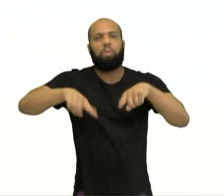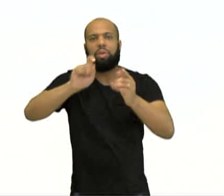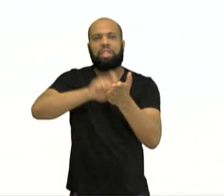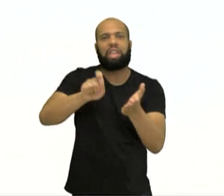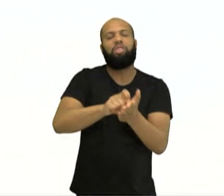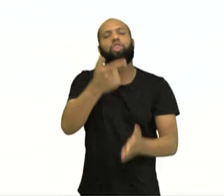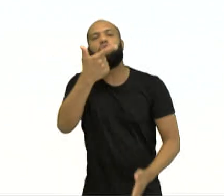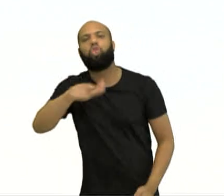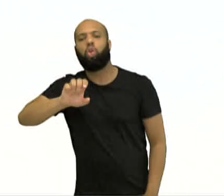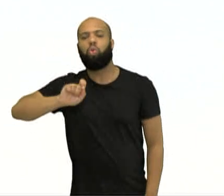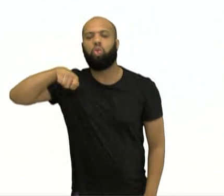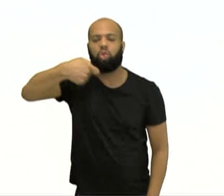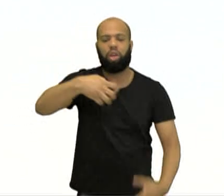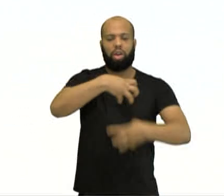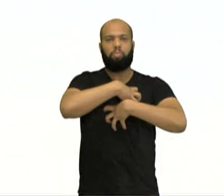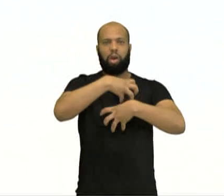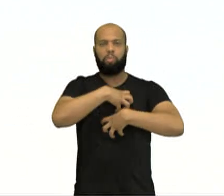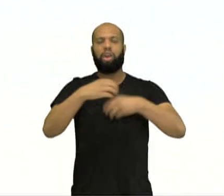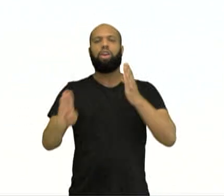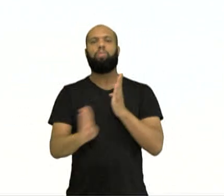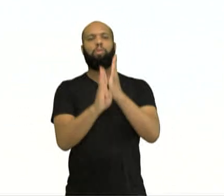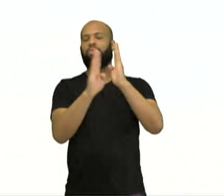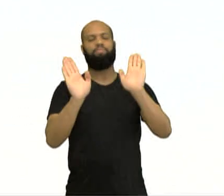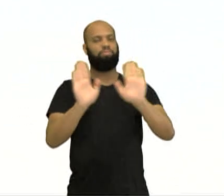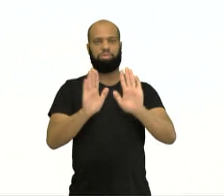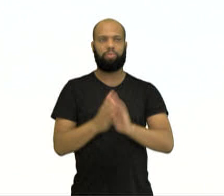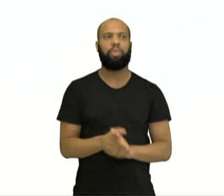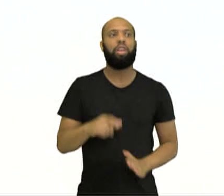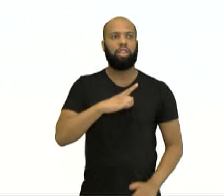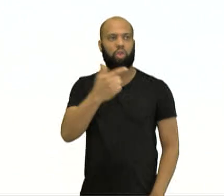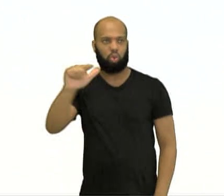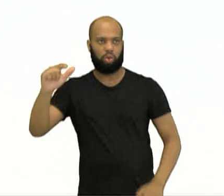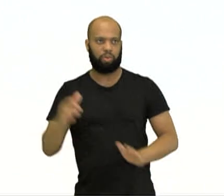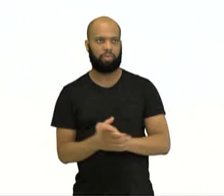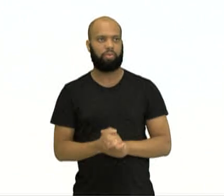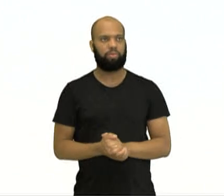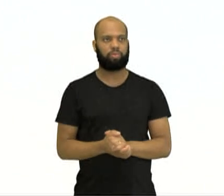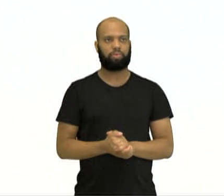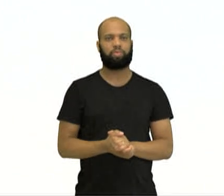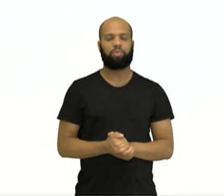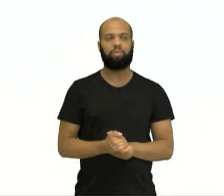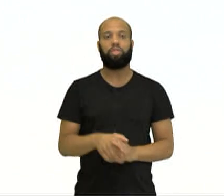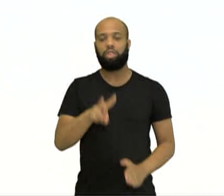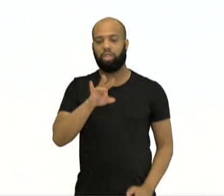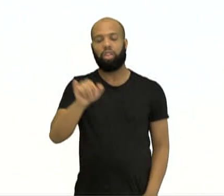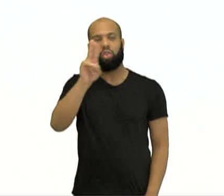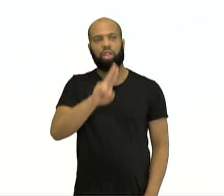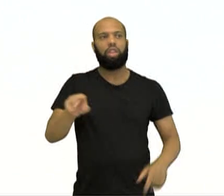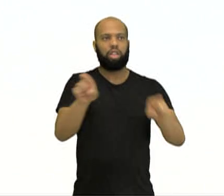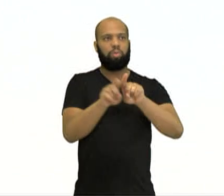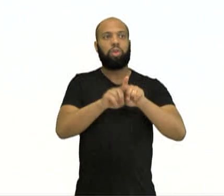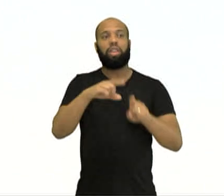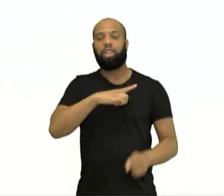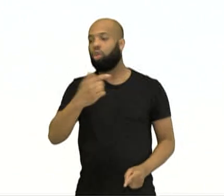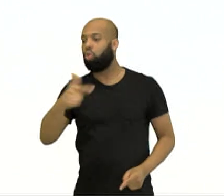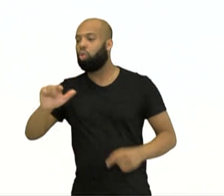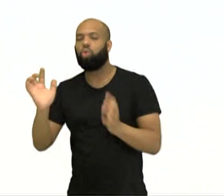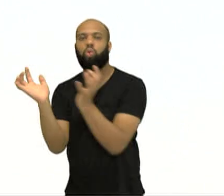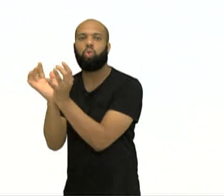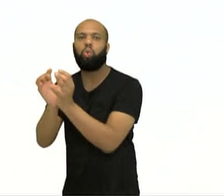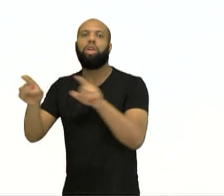sentimento de identificação com o outro. Eu faço. Outra aqui, Ele vai utilizar lá. Já outro grupo